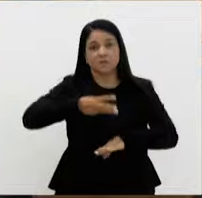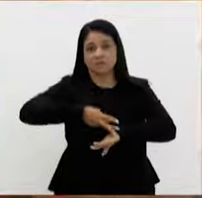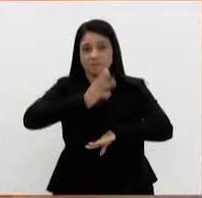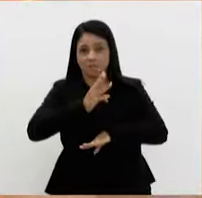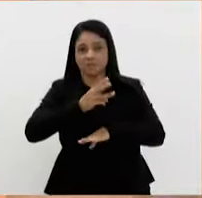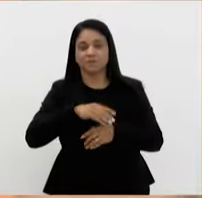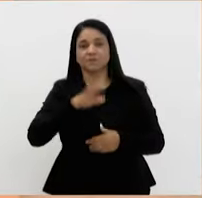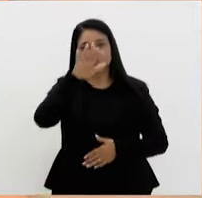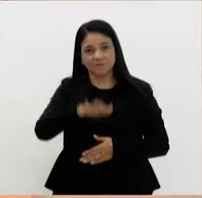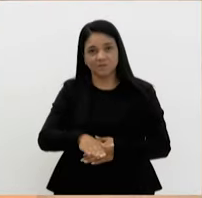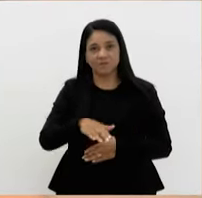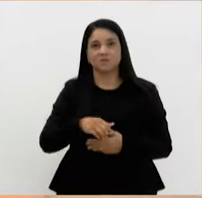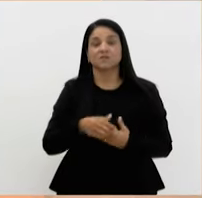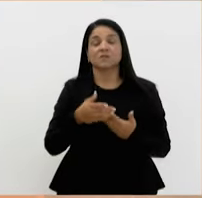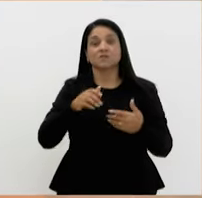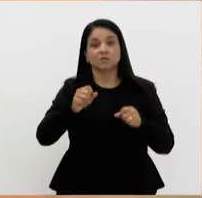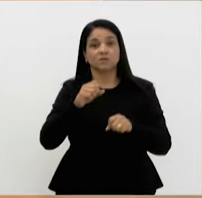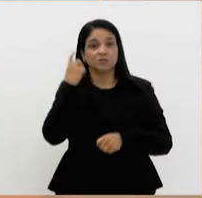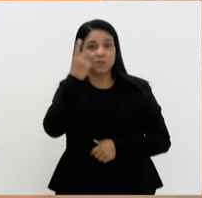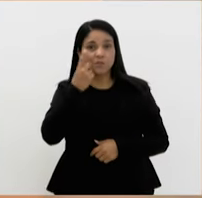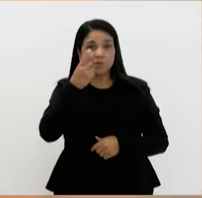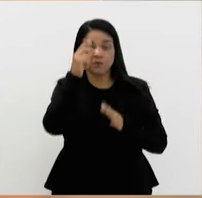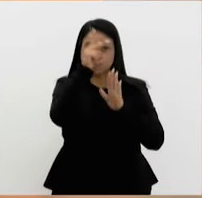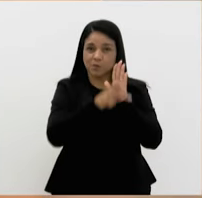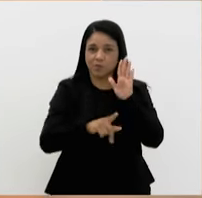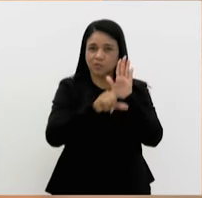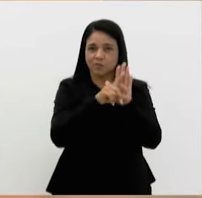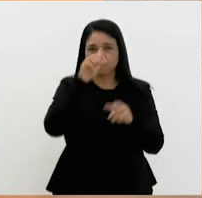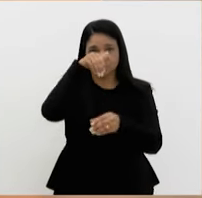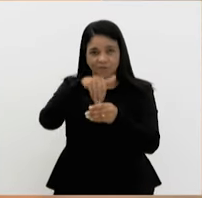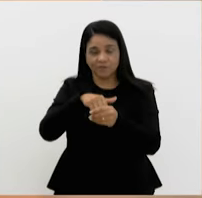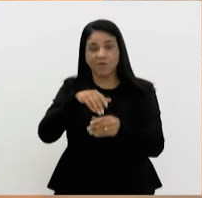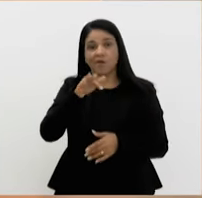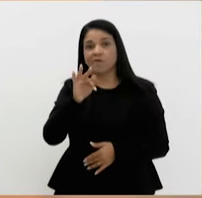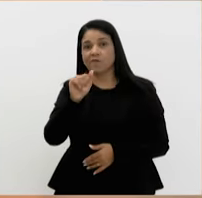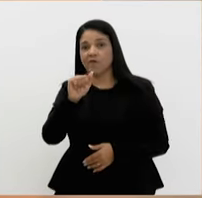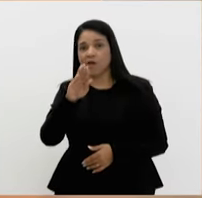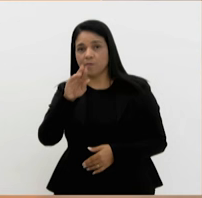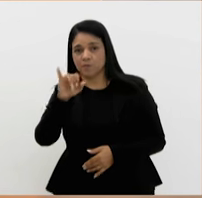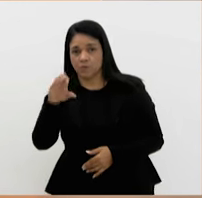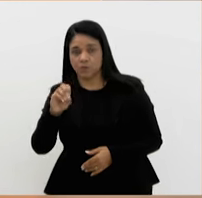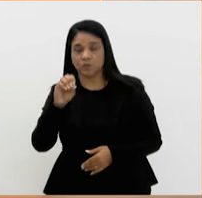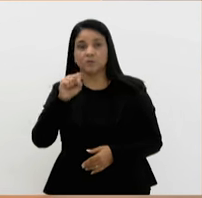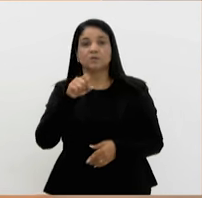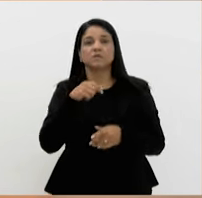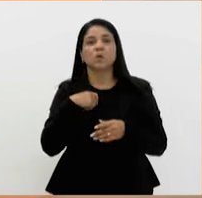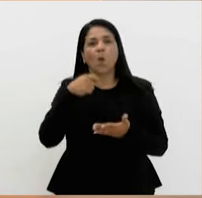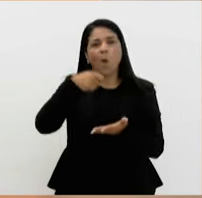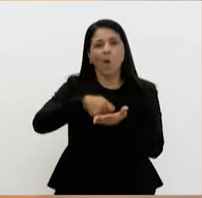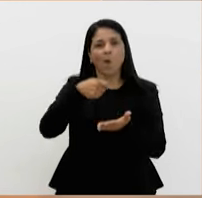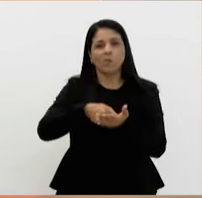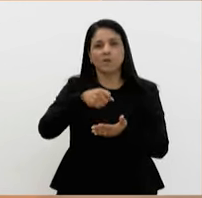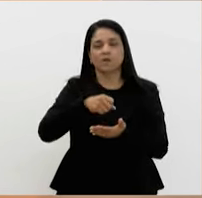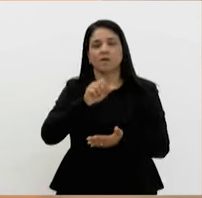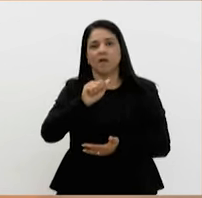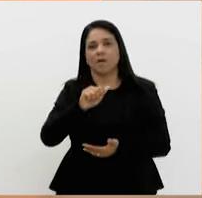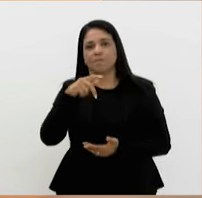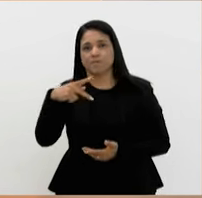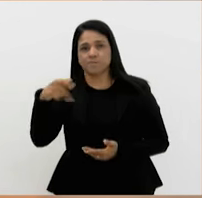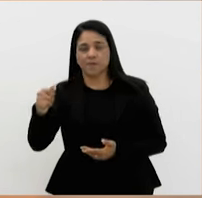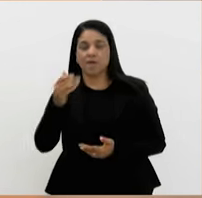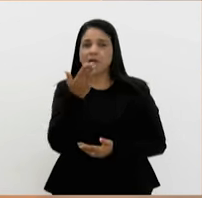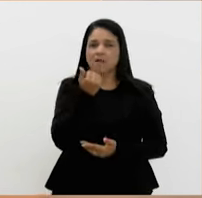15h. Os parlamentares votam projeto do deputado Fábio Silva que obriga os aplicativos de entrega de